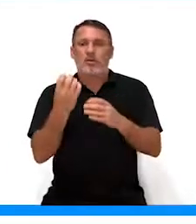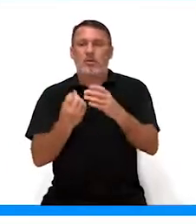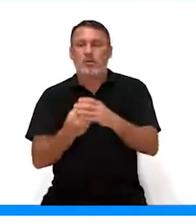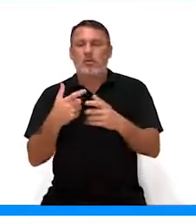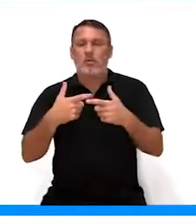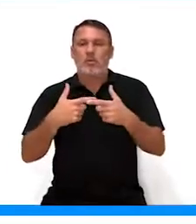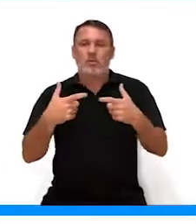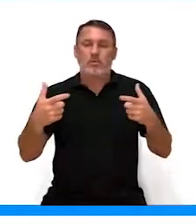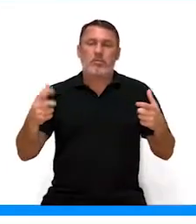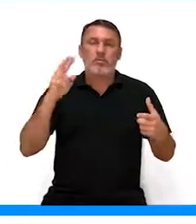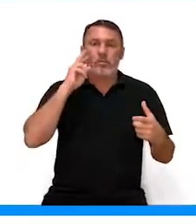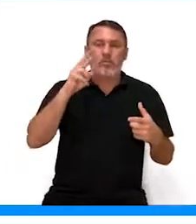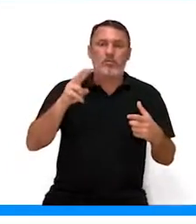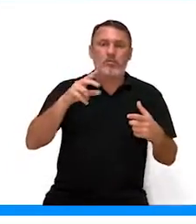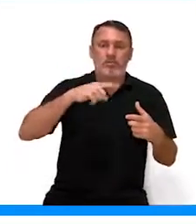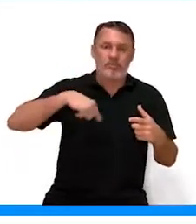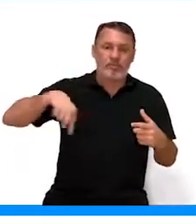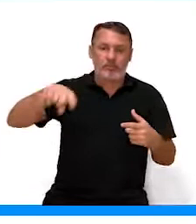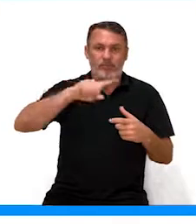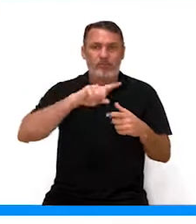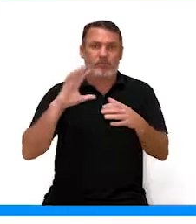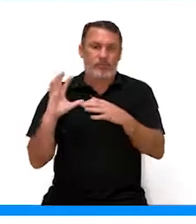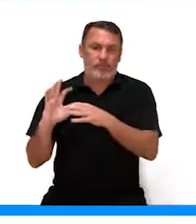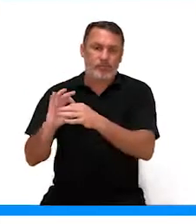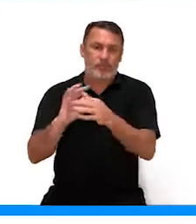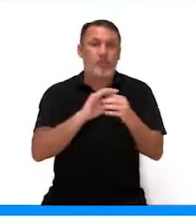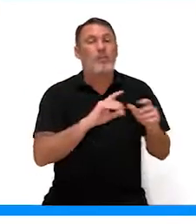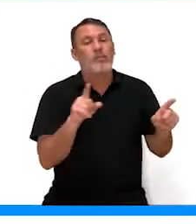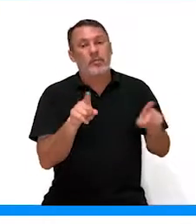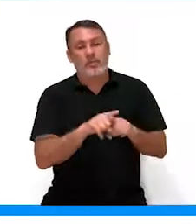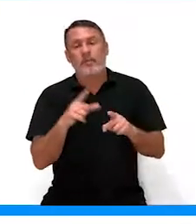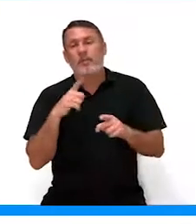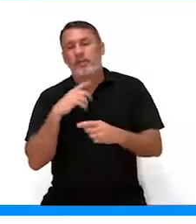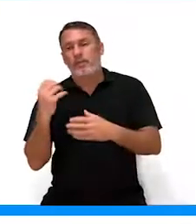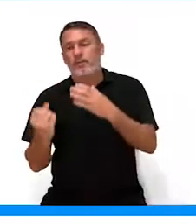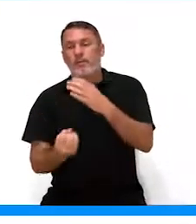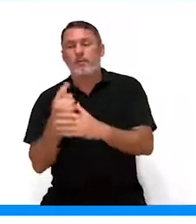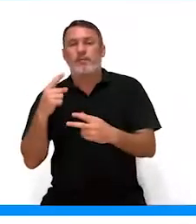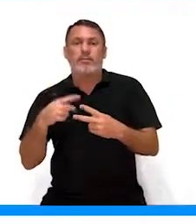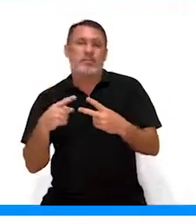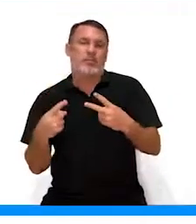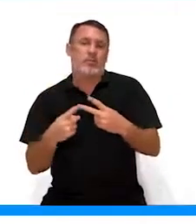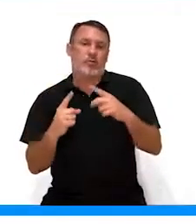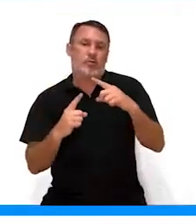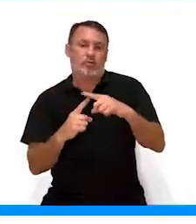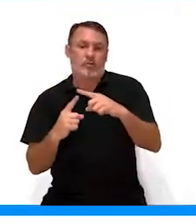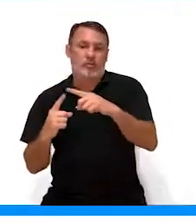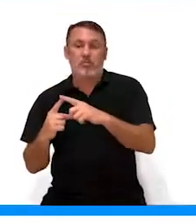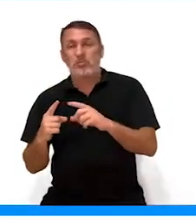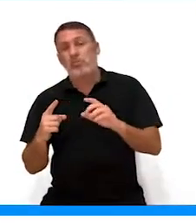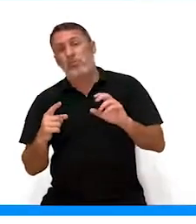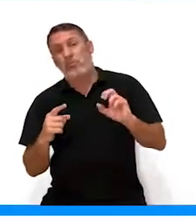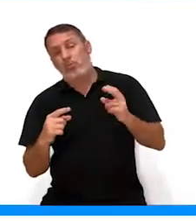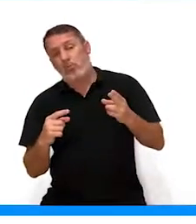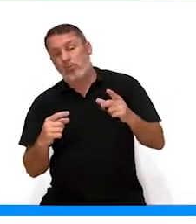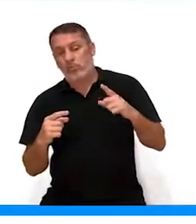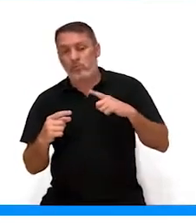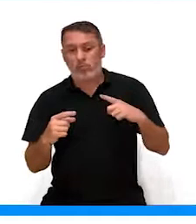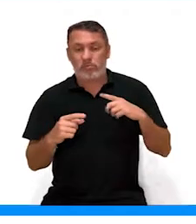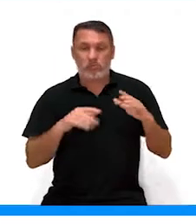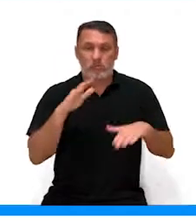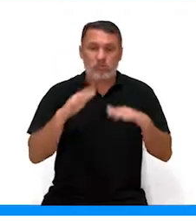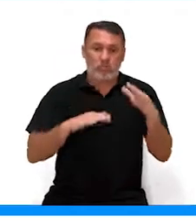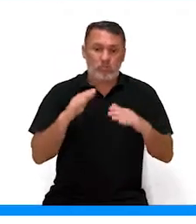sendo formada e alcança o tecido conjuntivo. E depois a gente tem aí a formação de dois tipos de